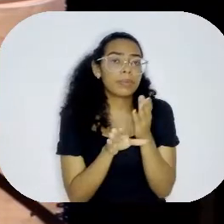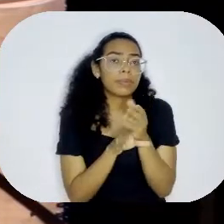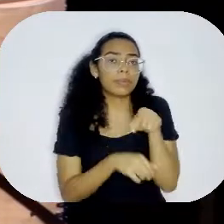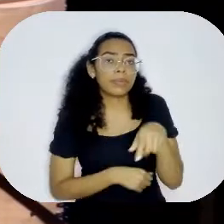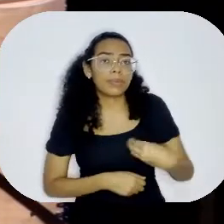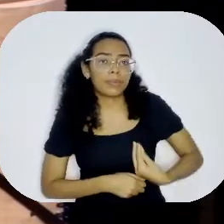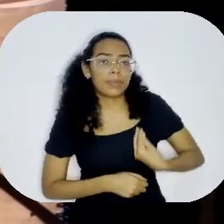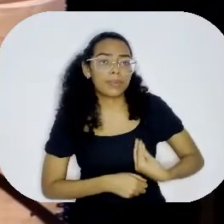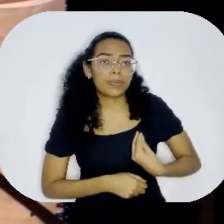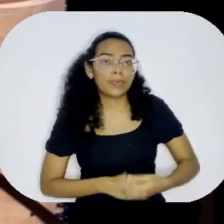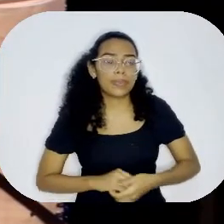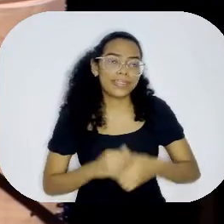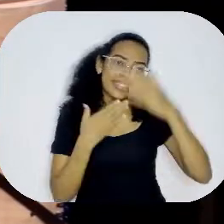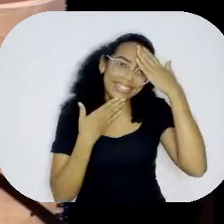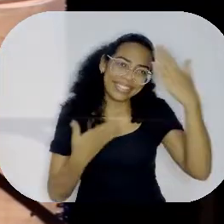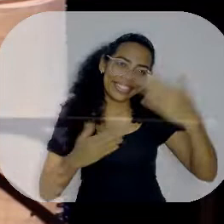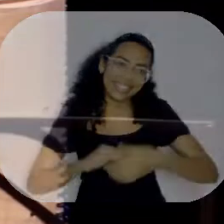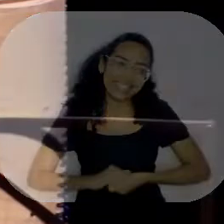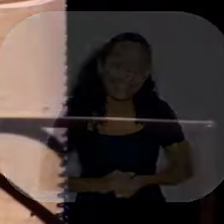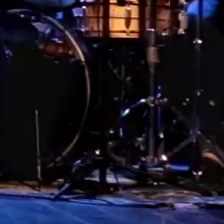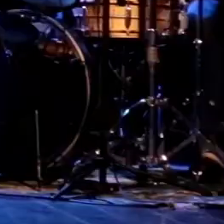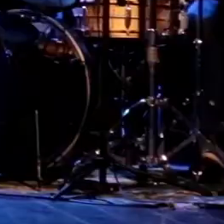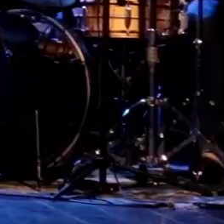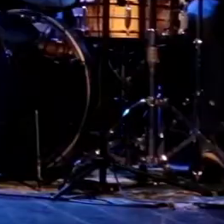estar. Obrigada.